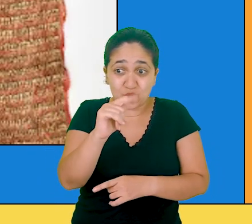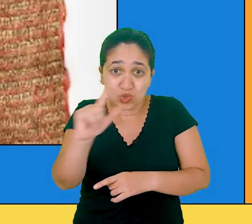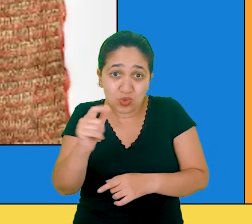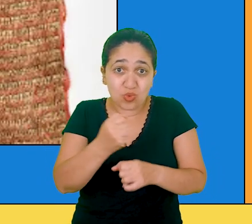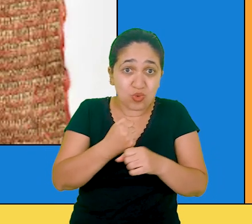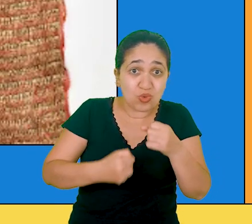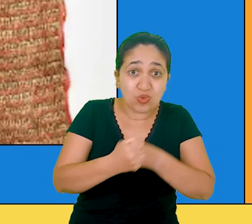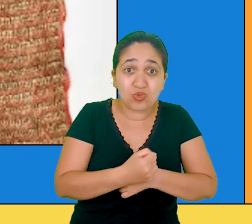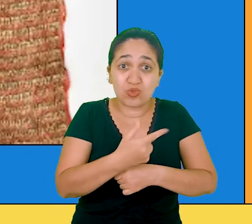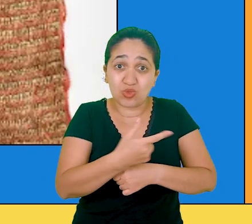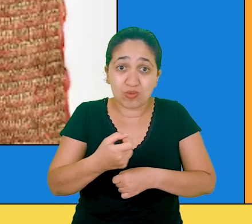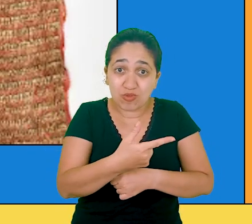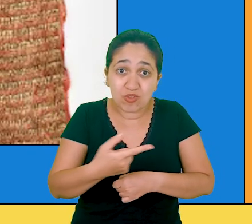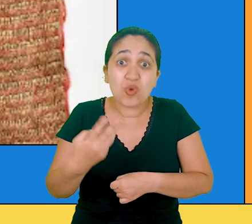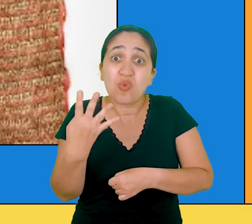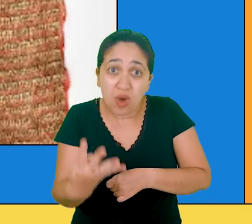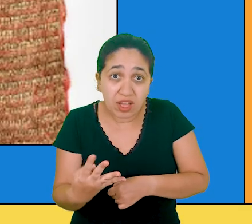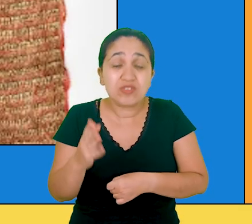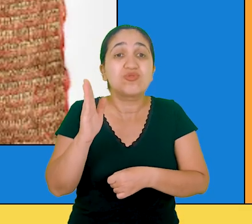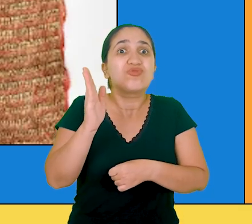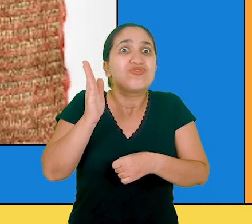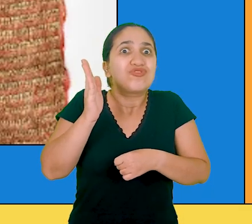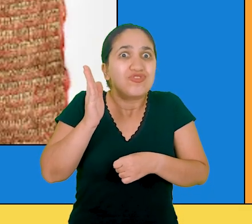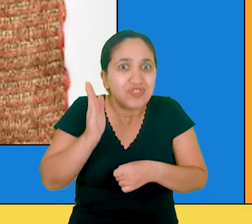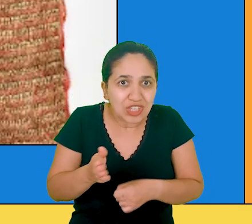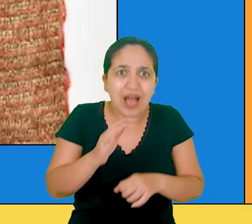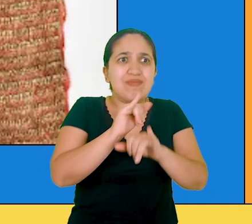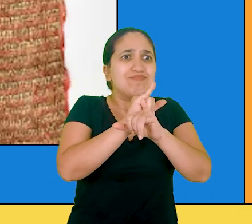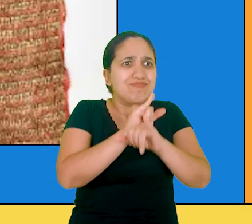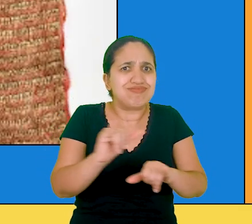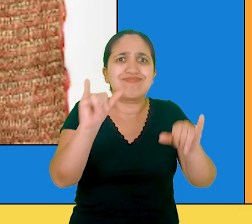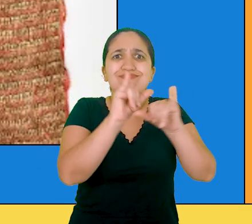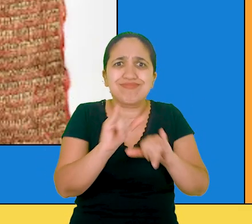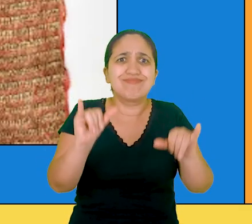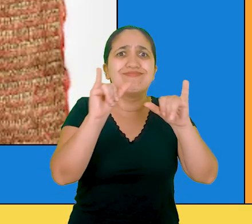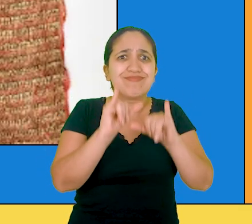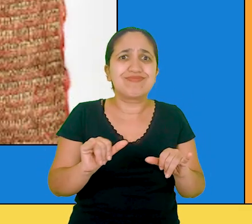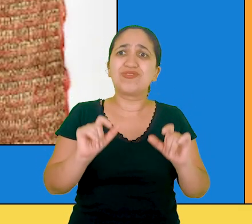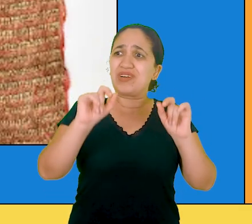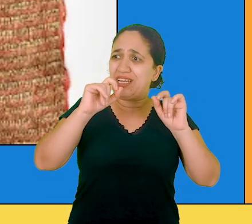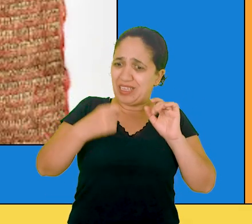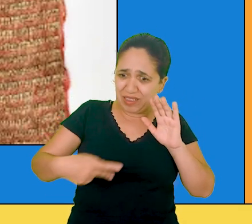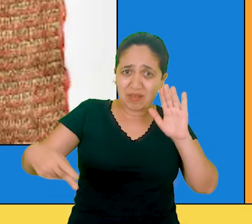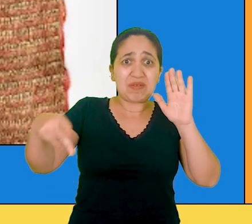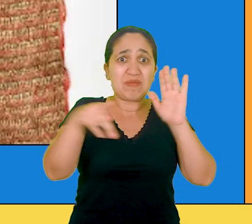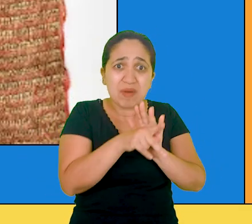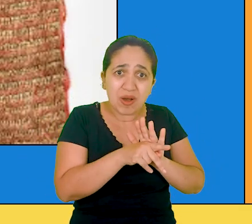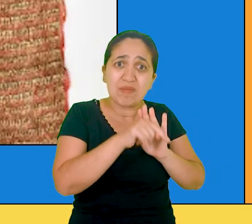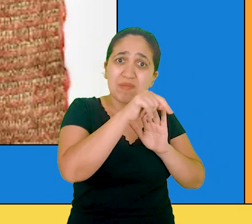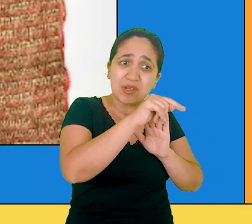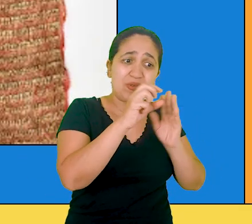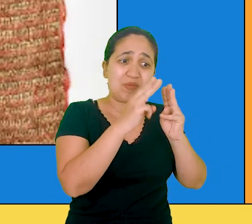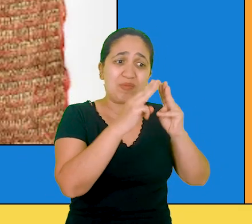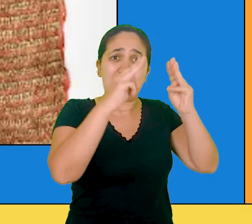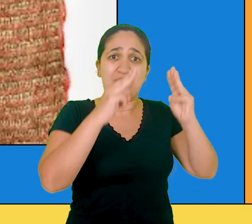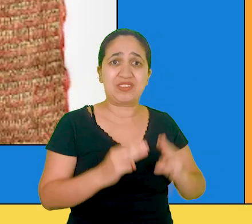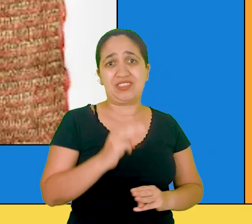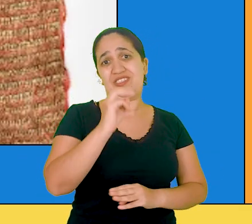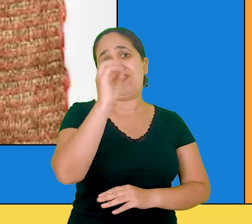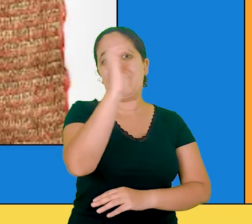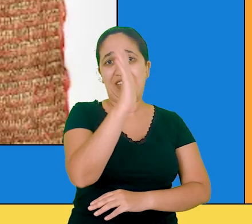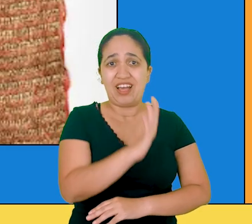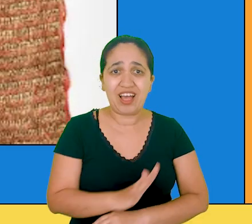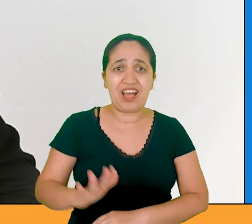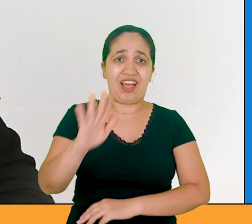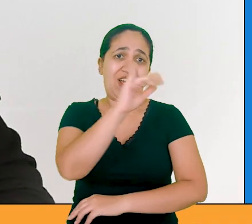vermelhas. À direita, vista da parte interior do manto. Já foi divulgado que agora ele pertence ao acervo do Museu Nacional do Rio